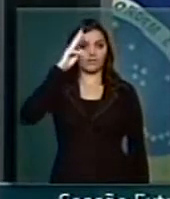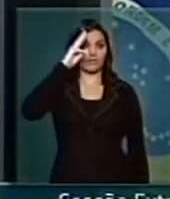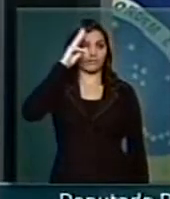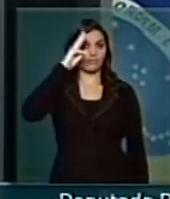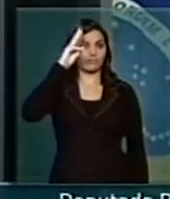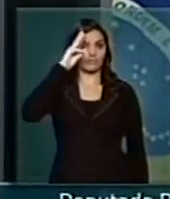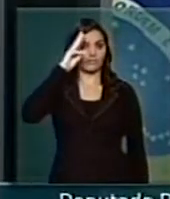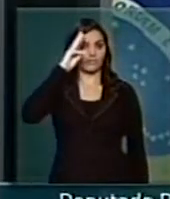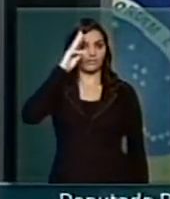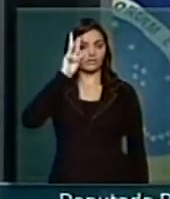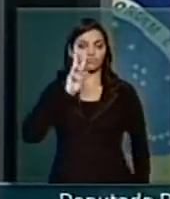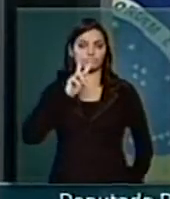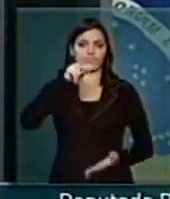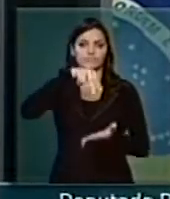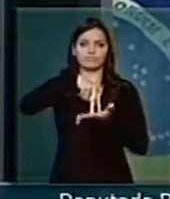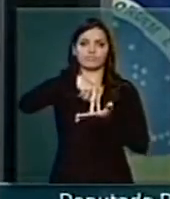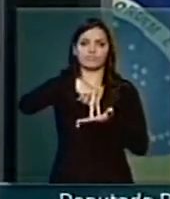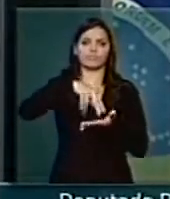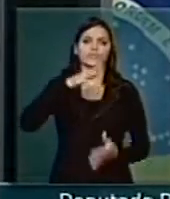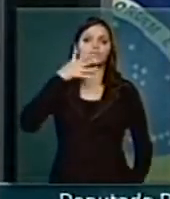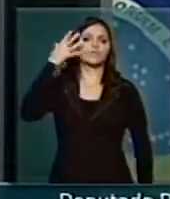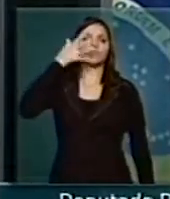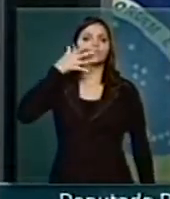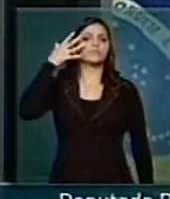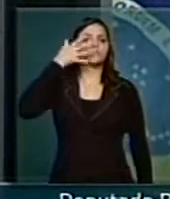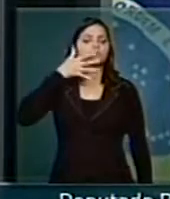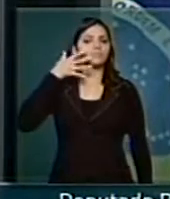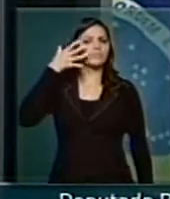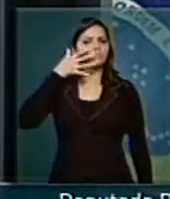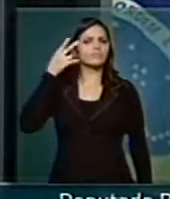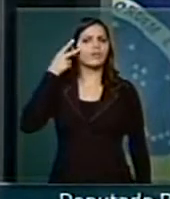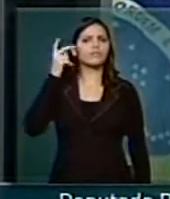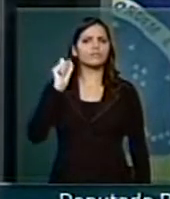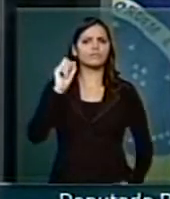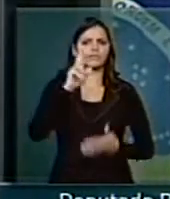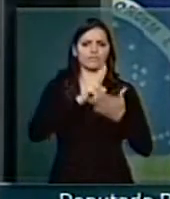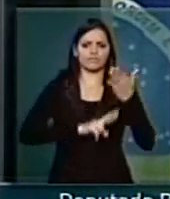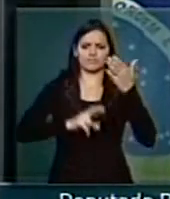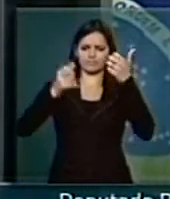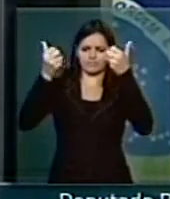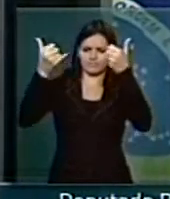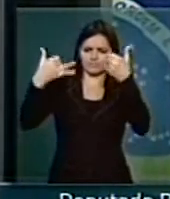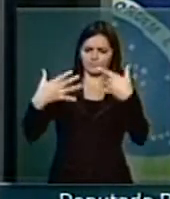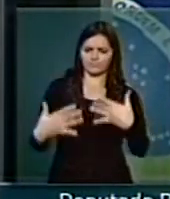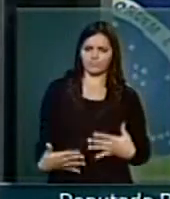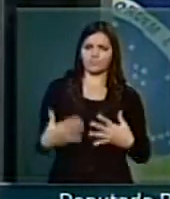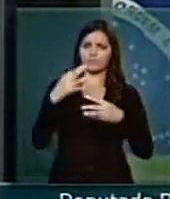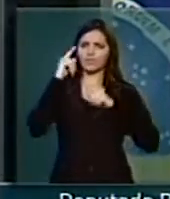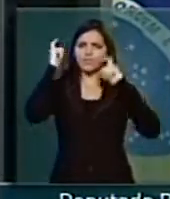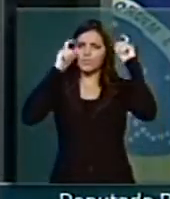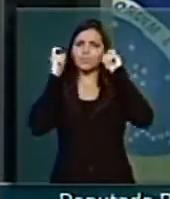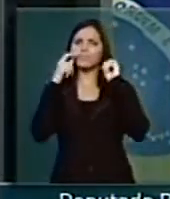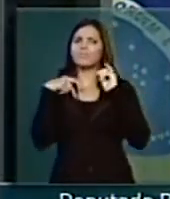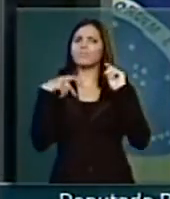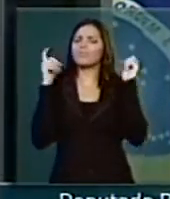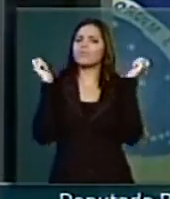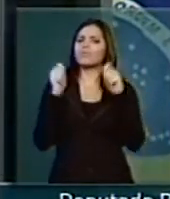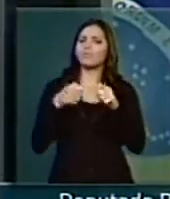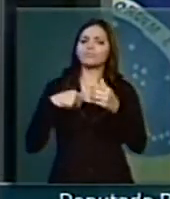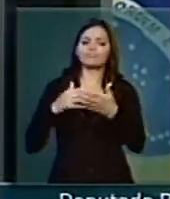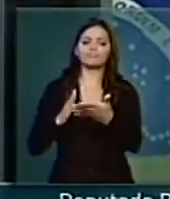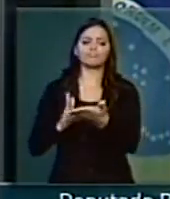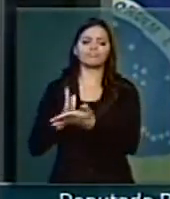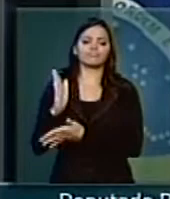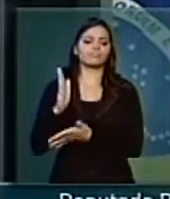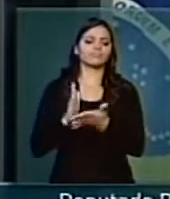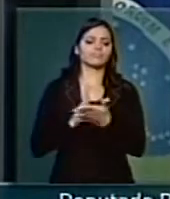terça-feira ocupei a tribuna desta casa para relatar a minha preocupação com a possibilidade de